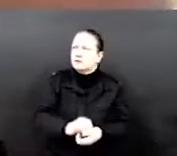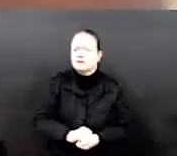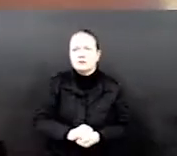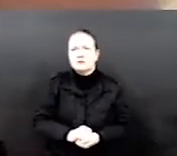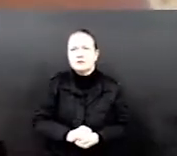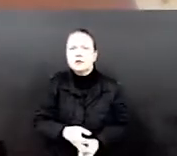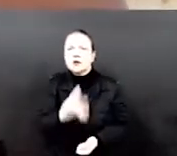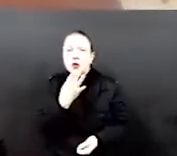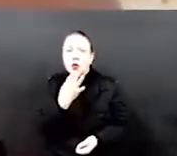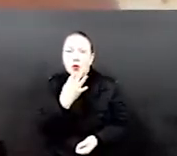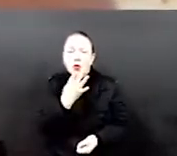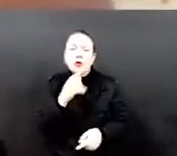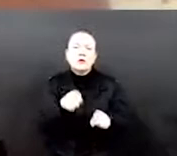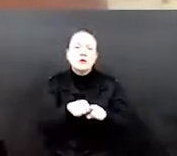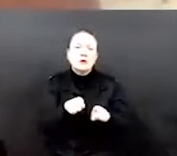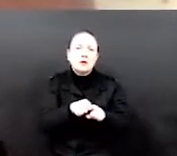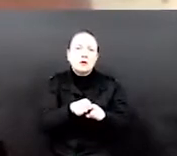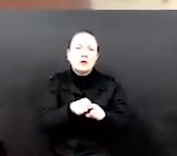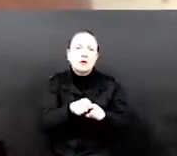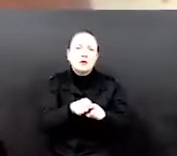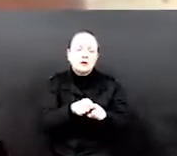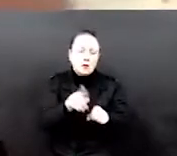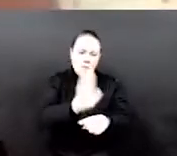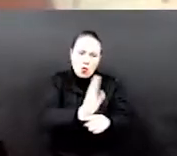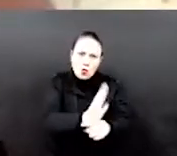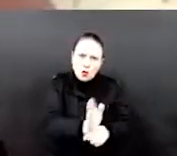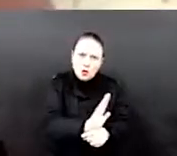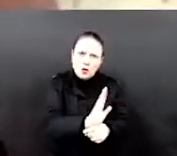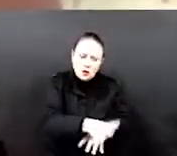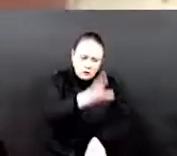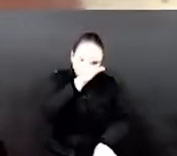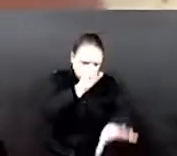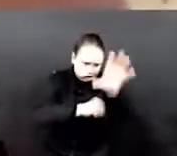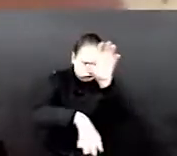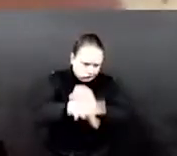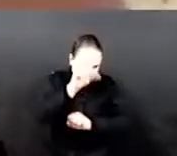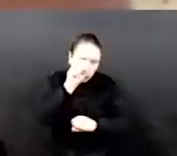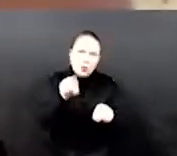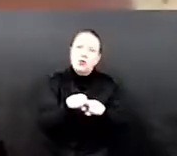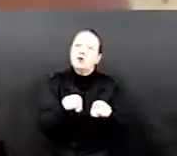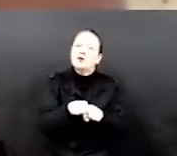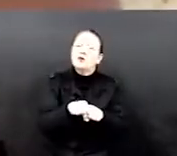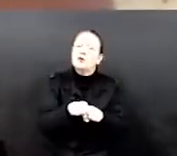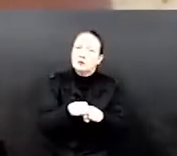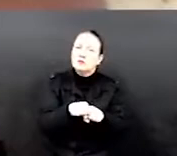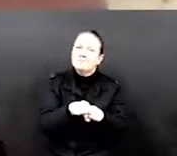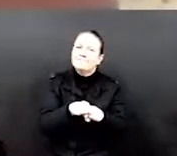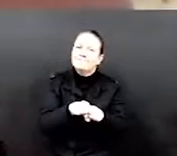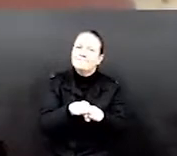E conhecer, né, fazer cinema, aprendendo um pouco da rua,